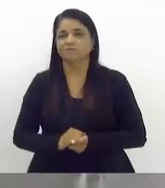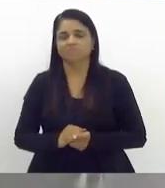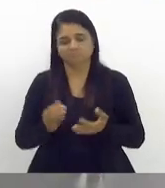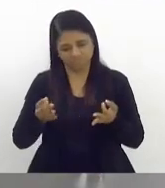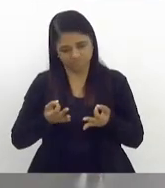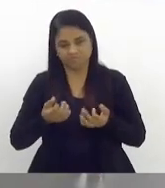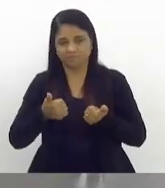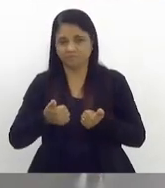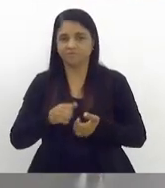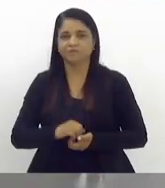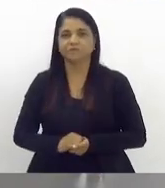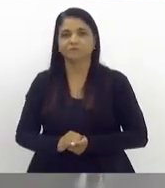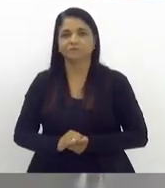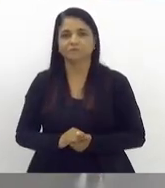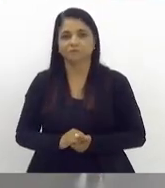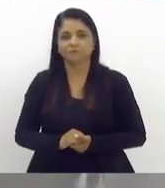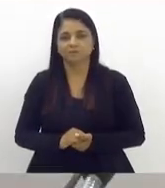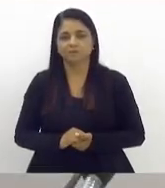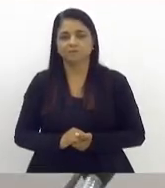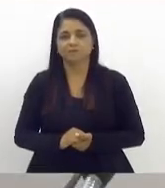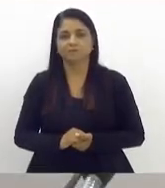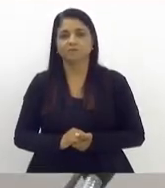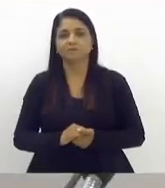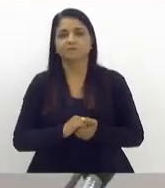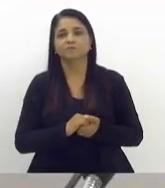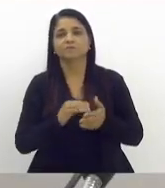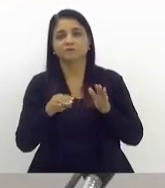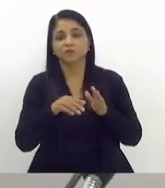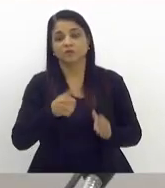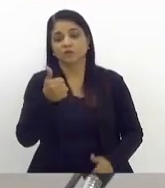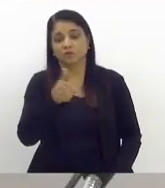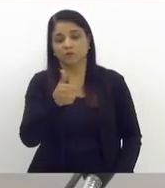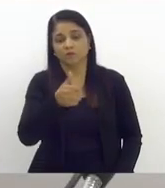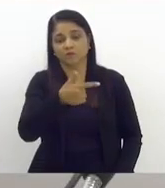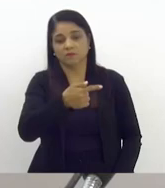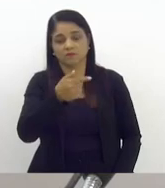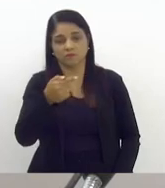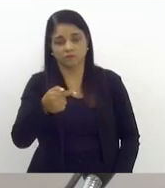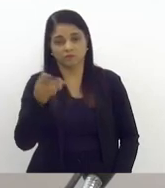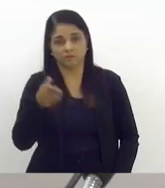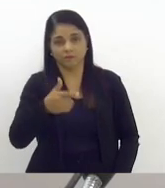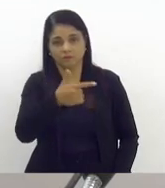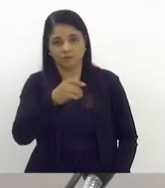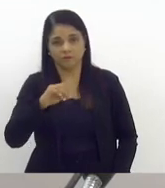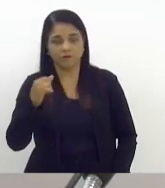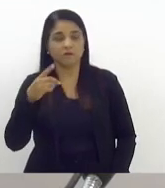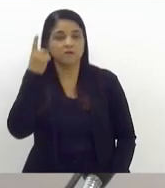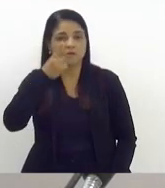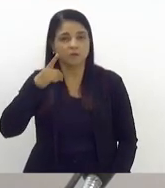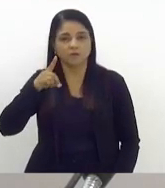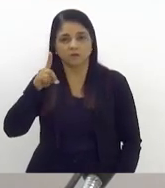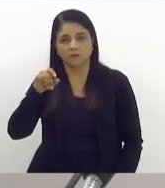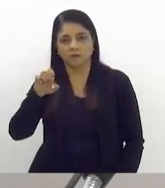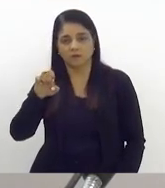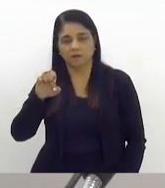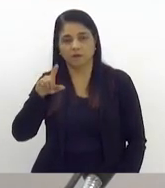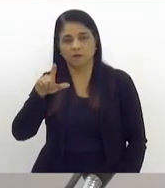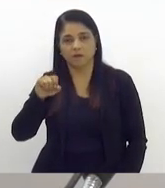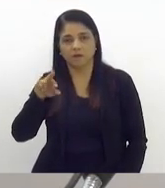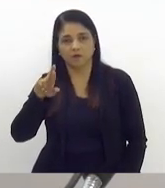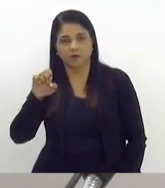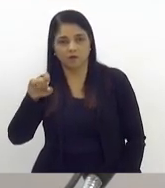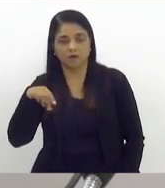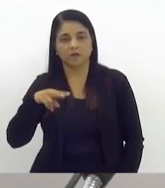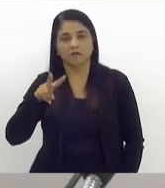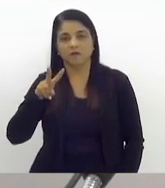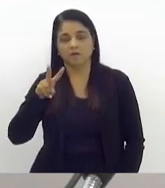Perfeito. Item 2 da pauta, o PL 1172 de 23, de autoria dos deputados Guilherme de Laroli e Valdecida Saúde, que dispõe